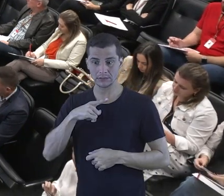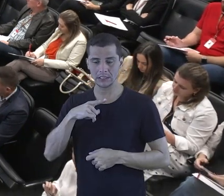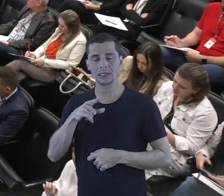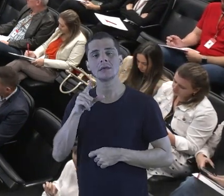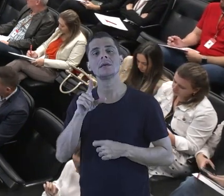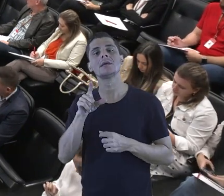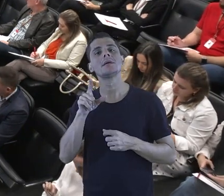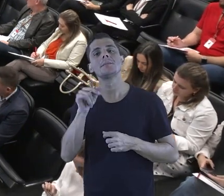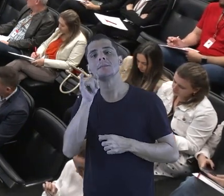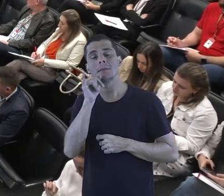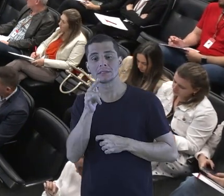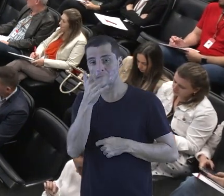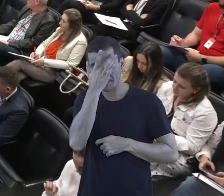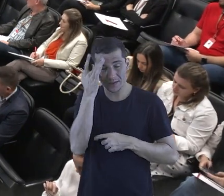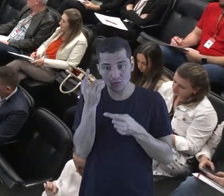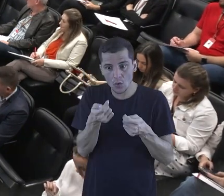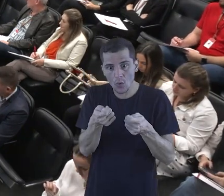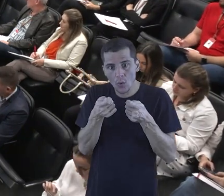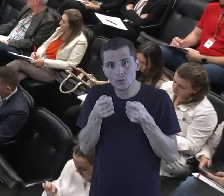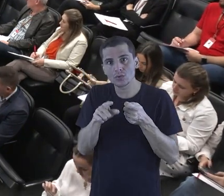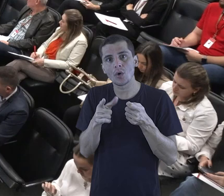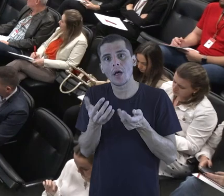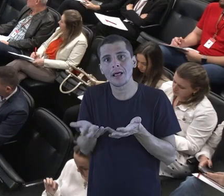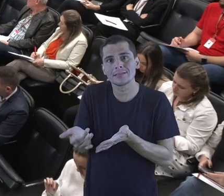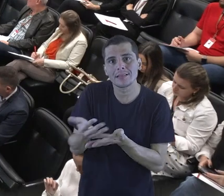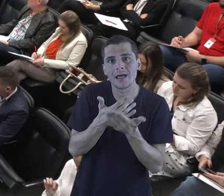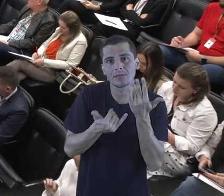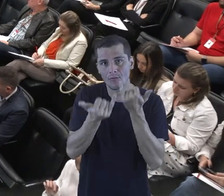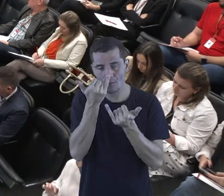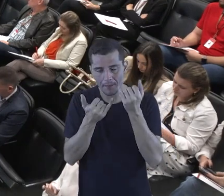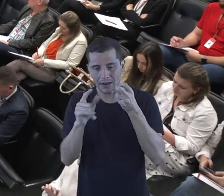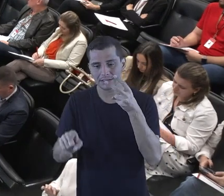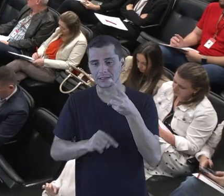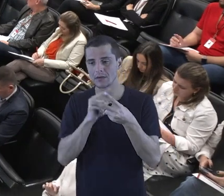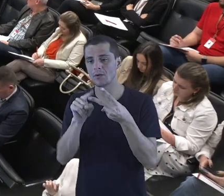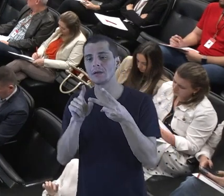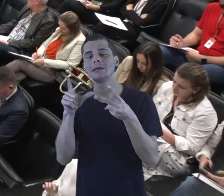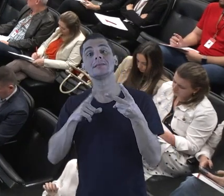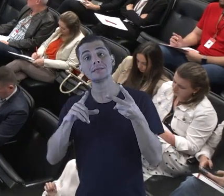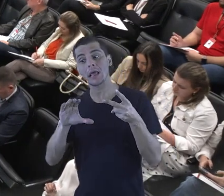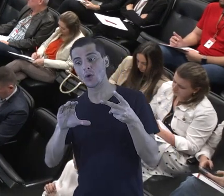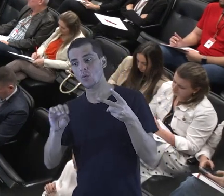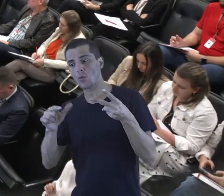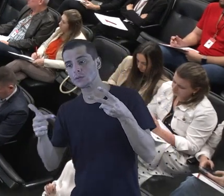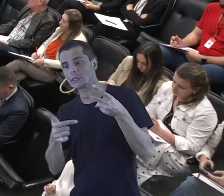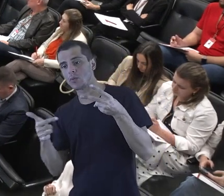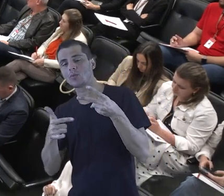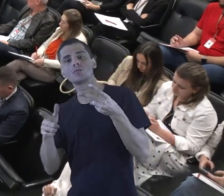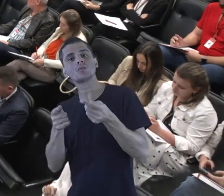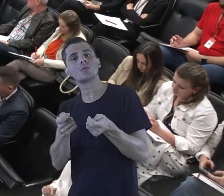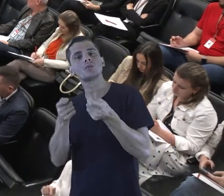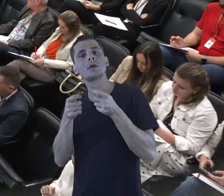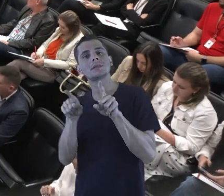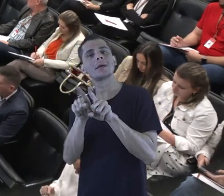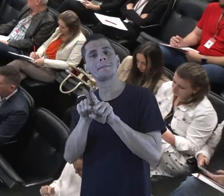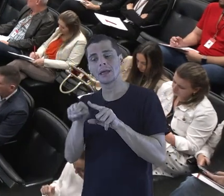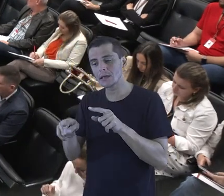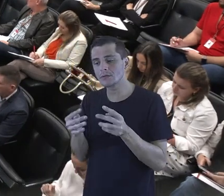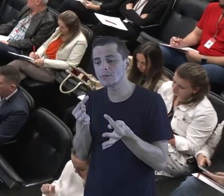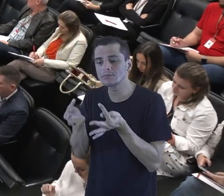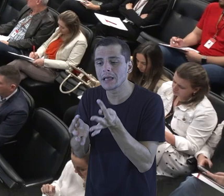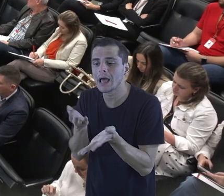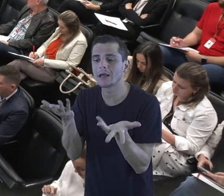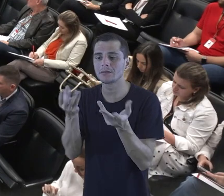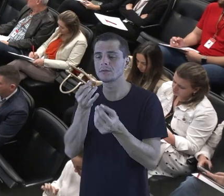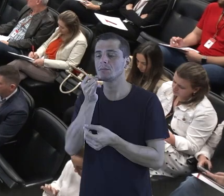co-controlador, que é a pessoa que recebe esse dado por meio da captação de uma ONG, mas que trata aqui dentro para